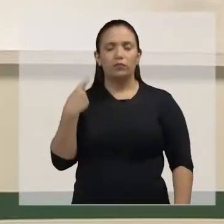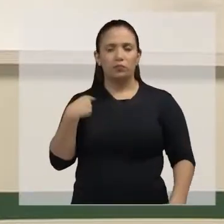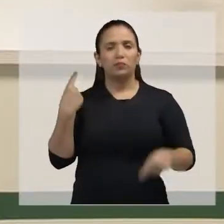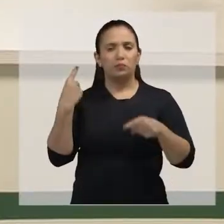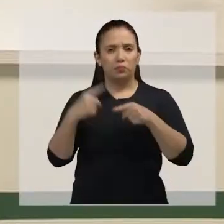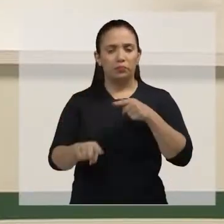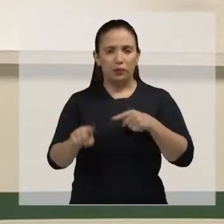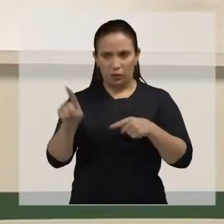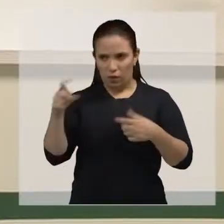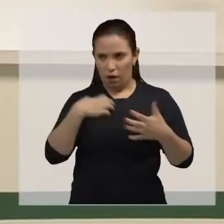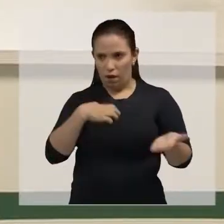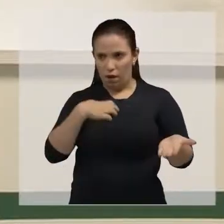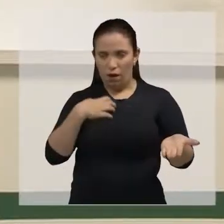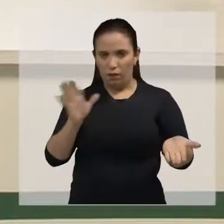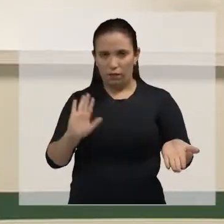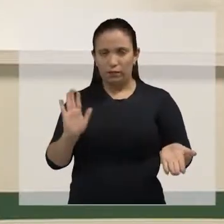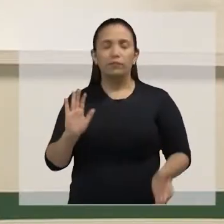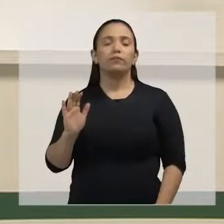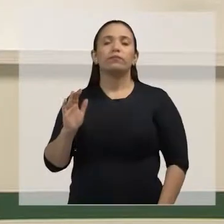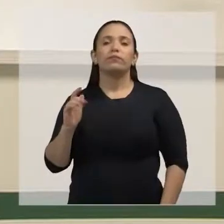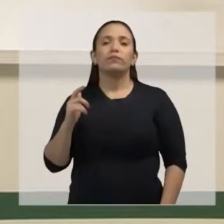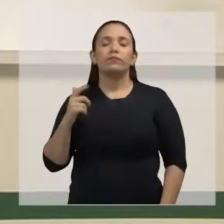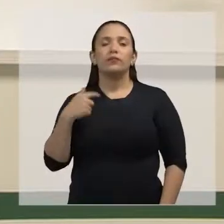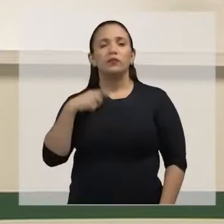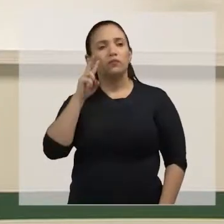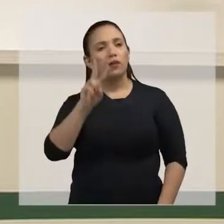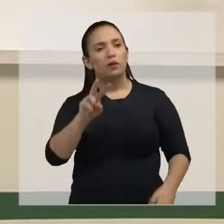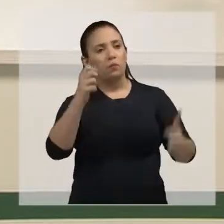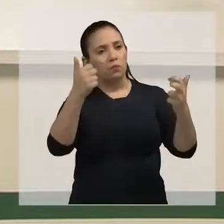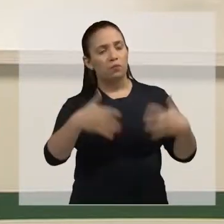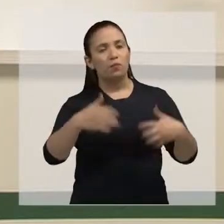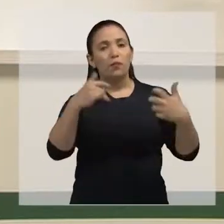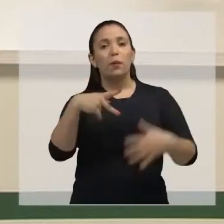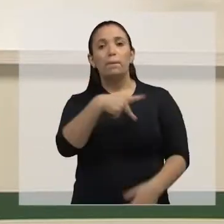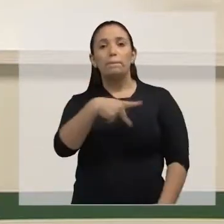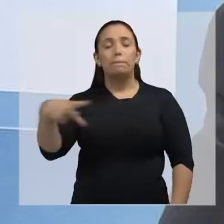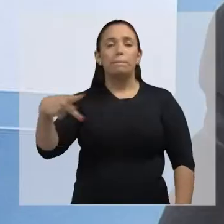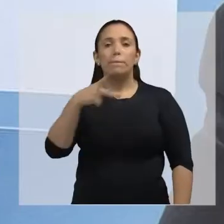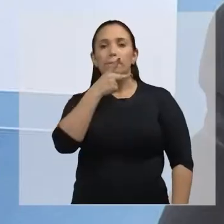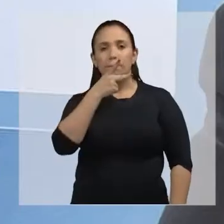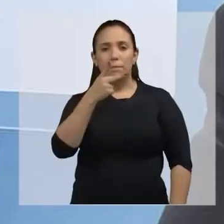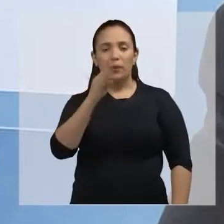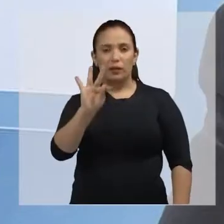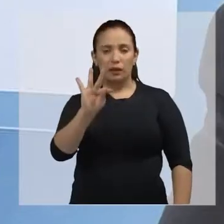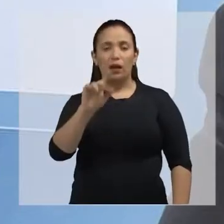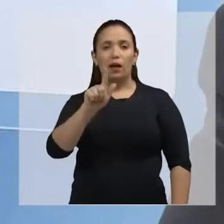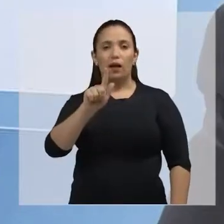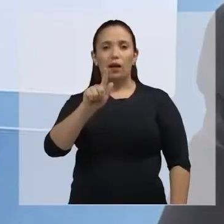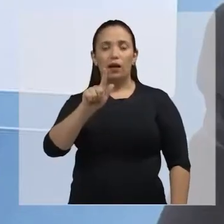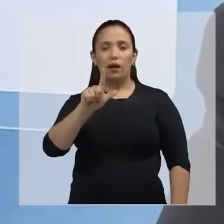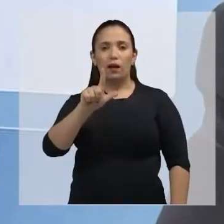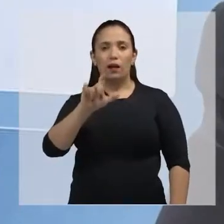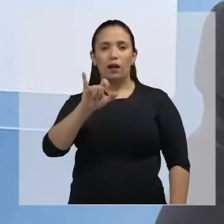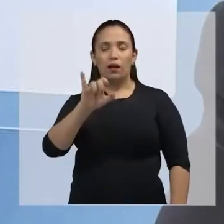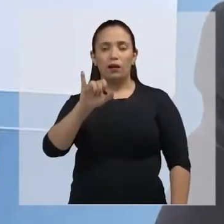discordar. Eu vi várias declarações, inclusive da presidente do PT, Gleice